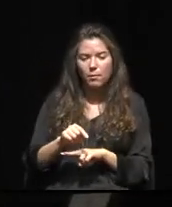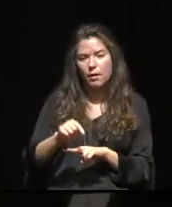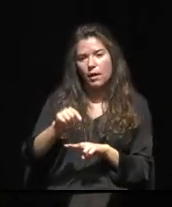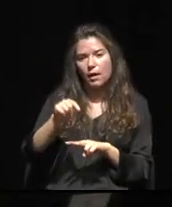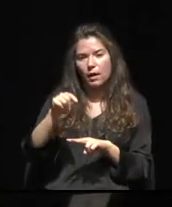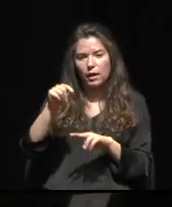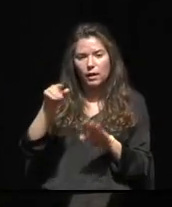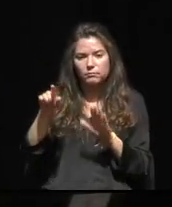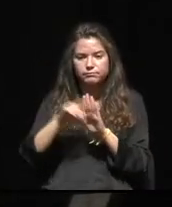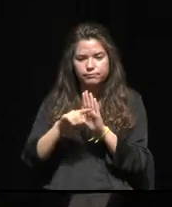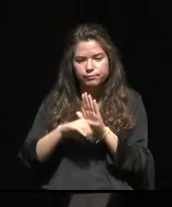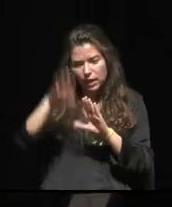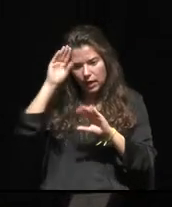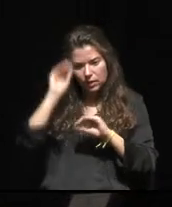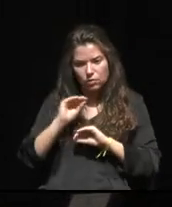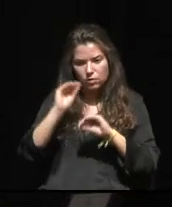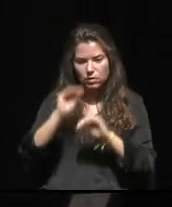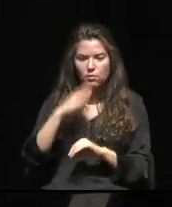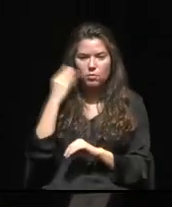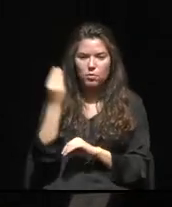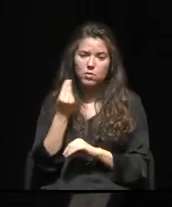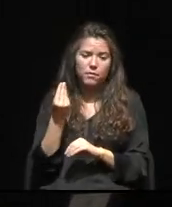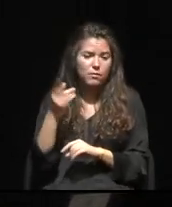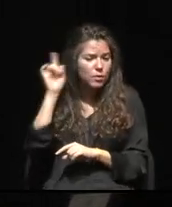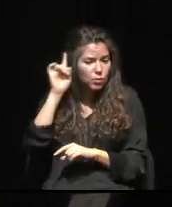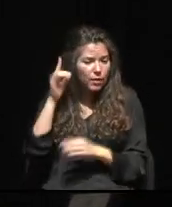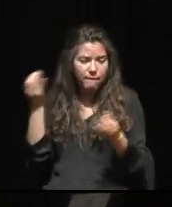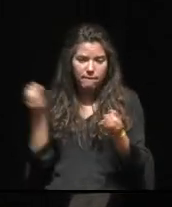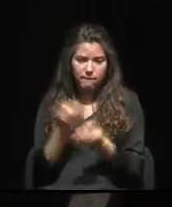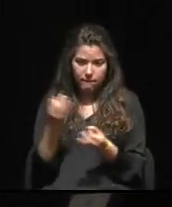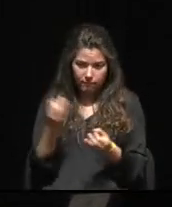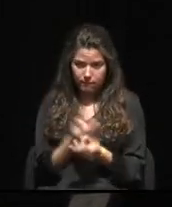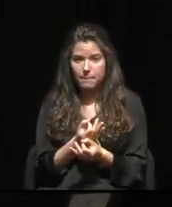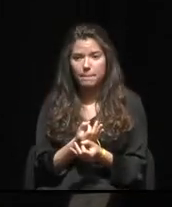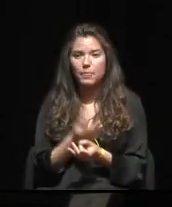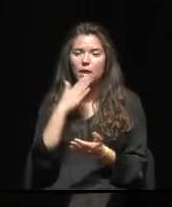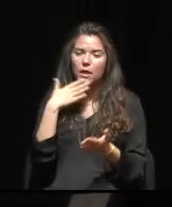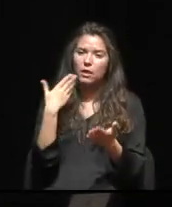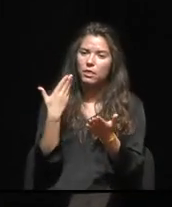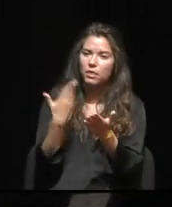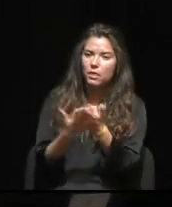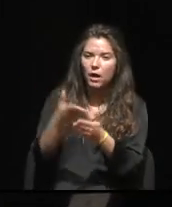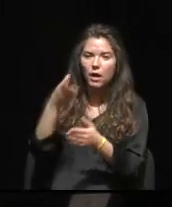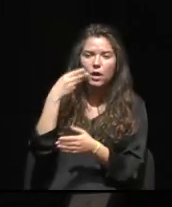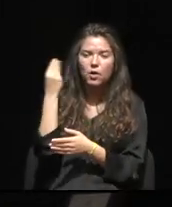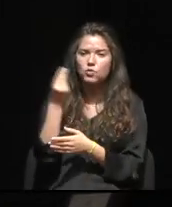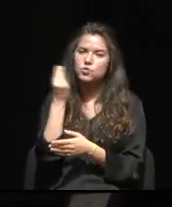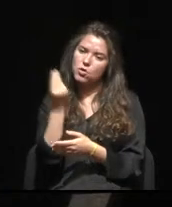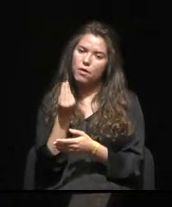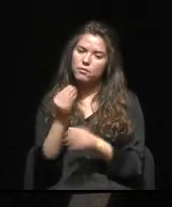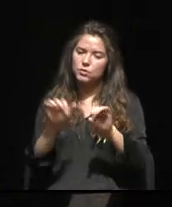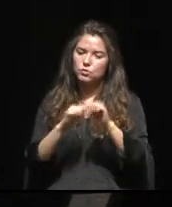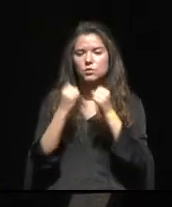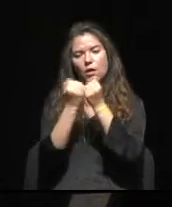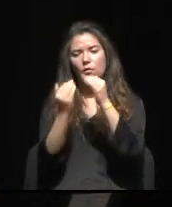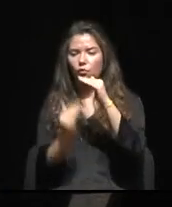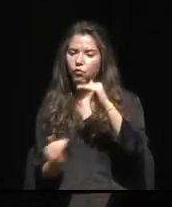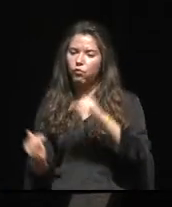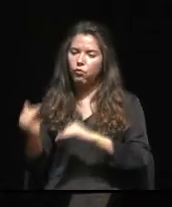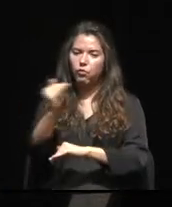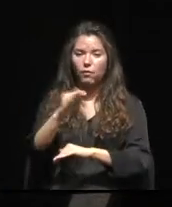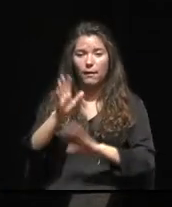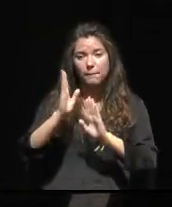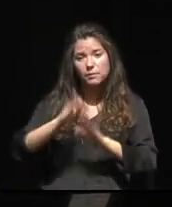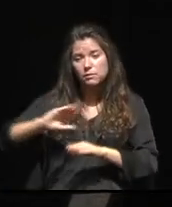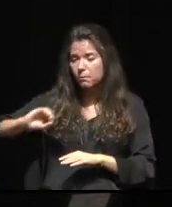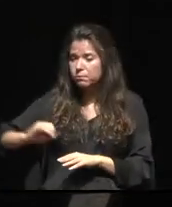e para as novas gerações são fundamentais dar aos jovens um elevador na sociedade tem de ser